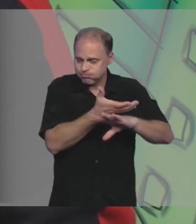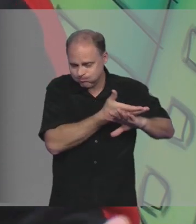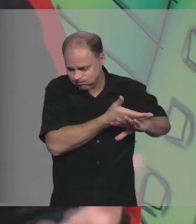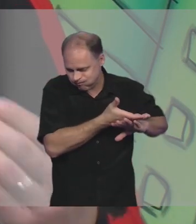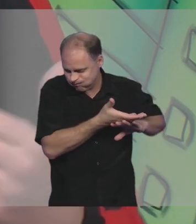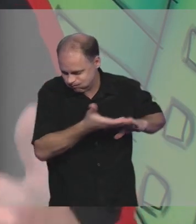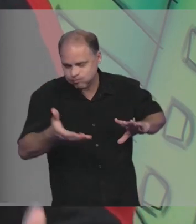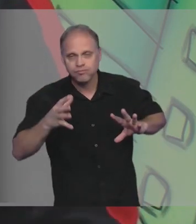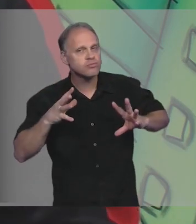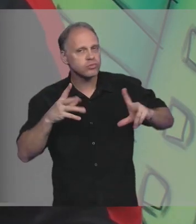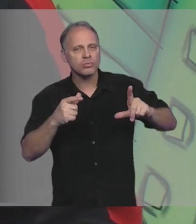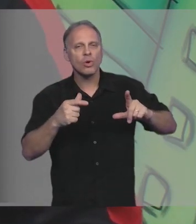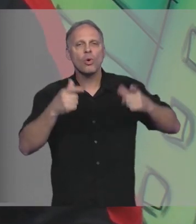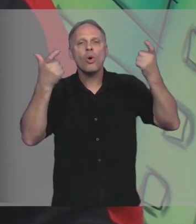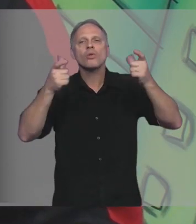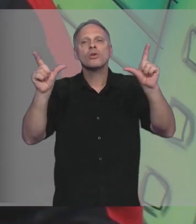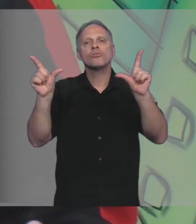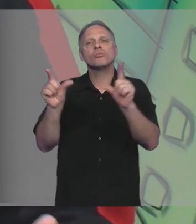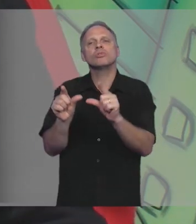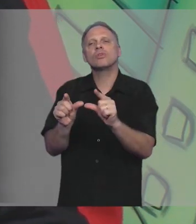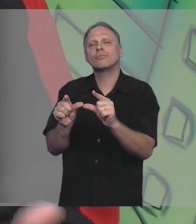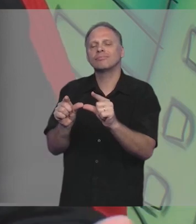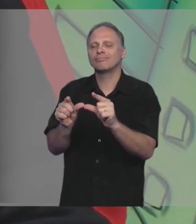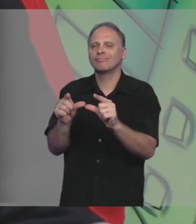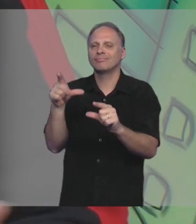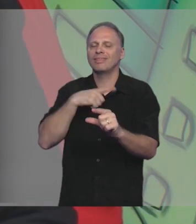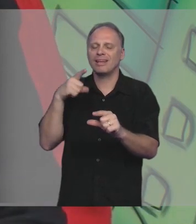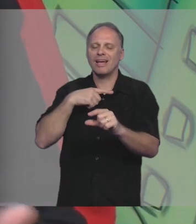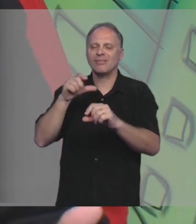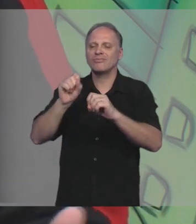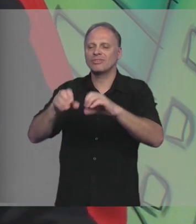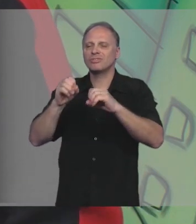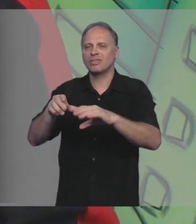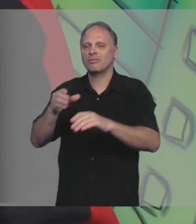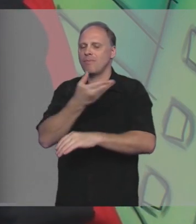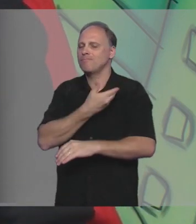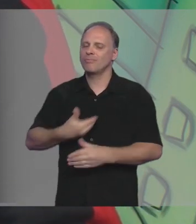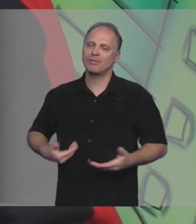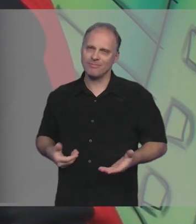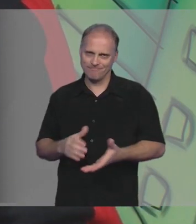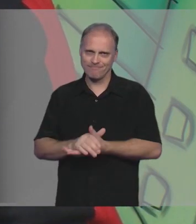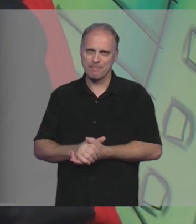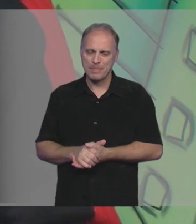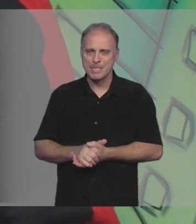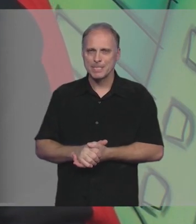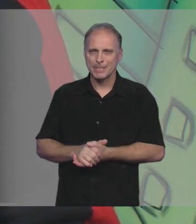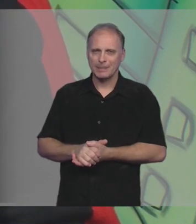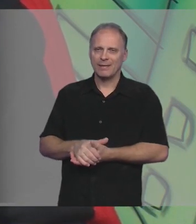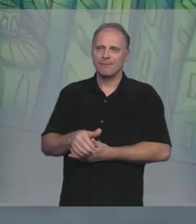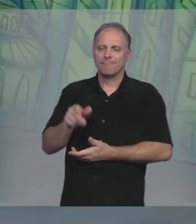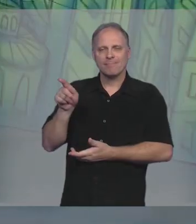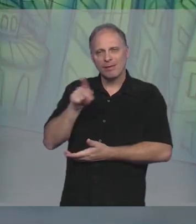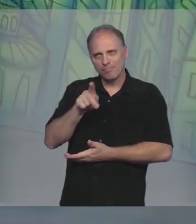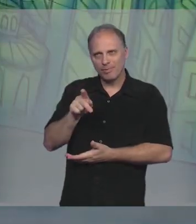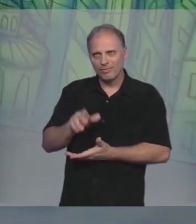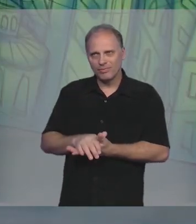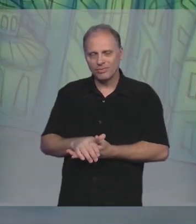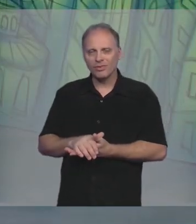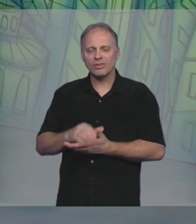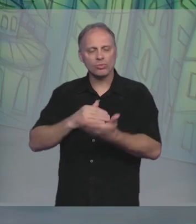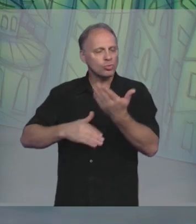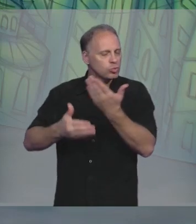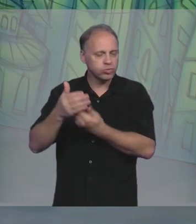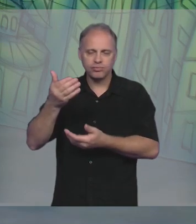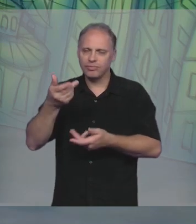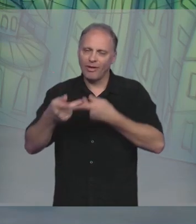disciplinas. Aonde que haverá diminuição? Com certeza na educação básica pública. Professor, dito toda essa